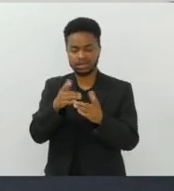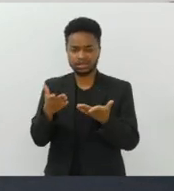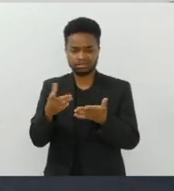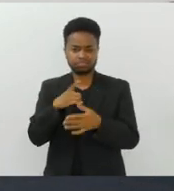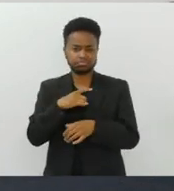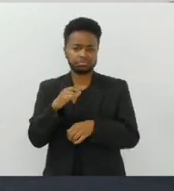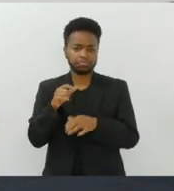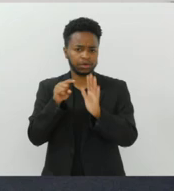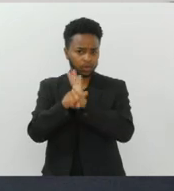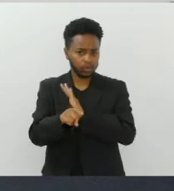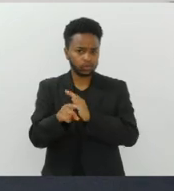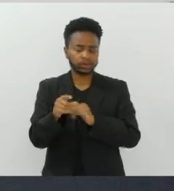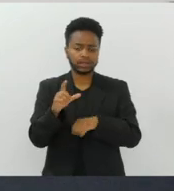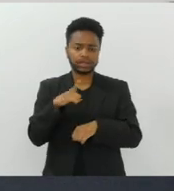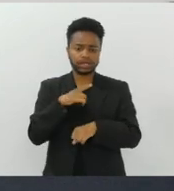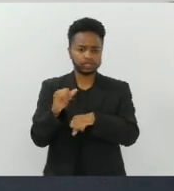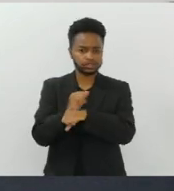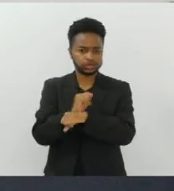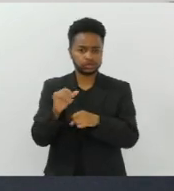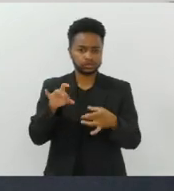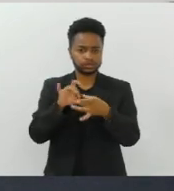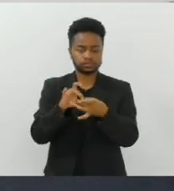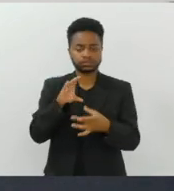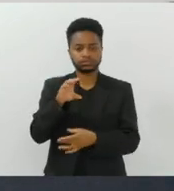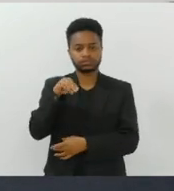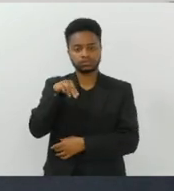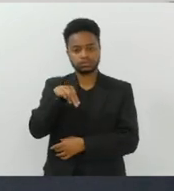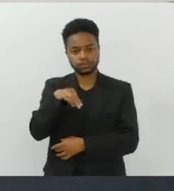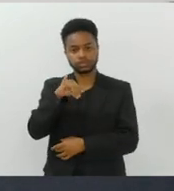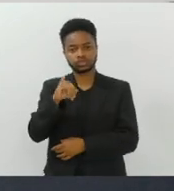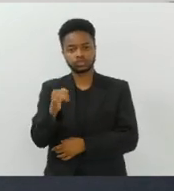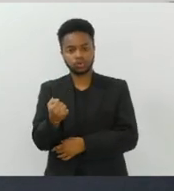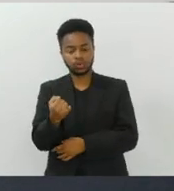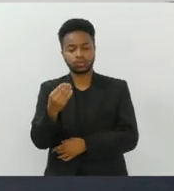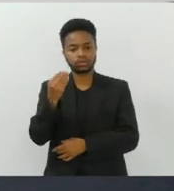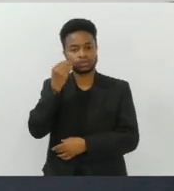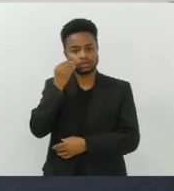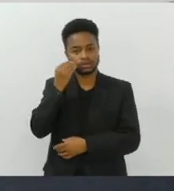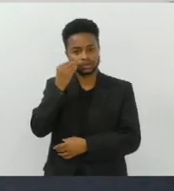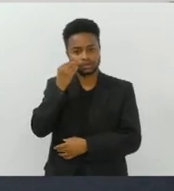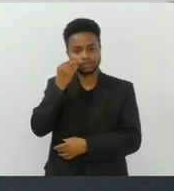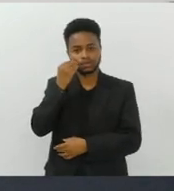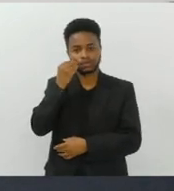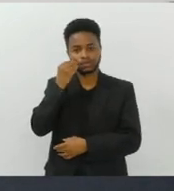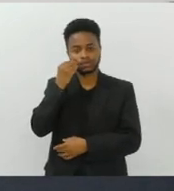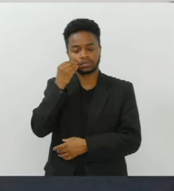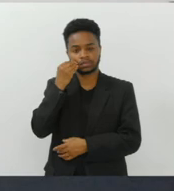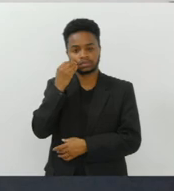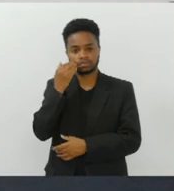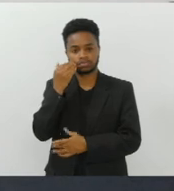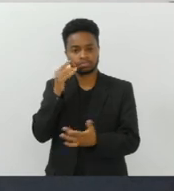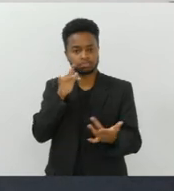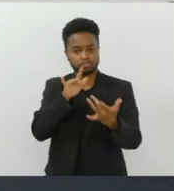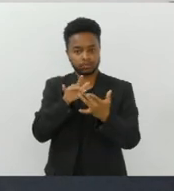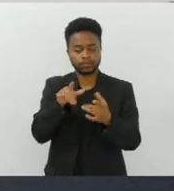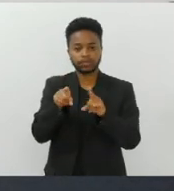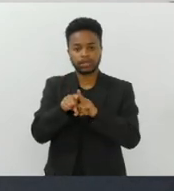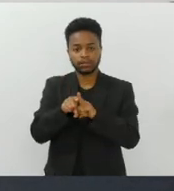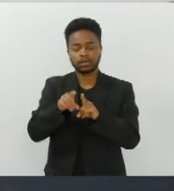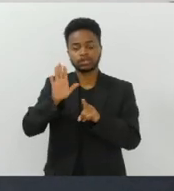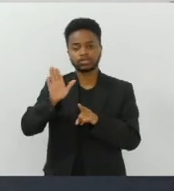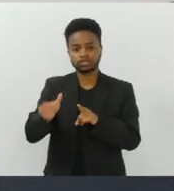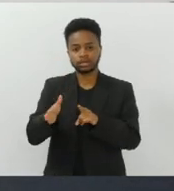ferramenta junto ao CNJ, que o CNJ acionasse? Elas, inclusive, recorrem